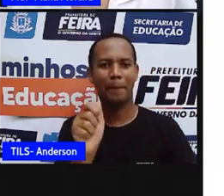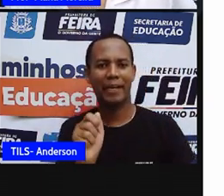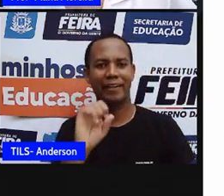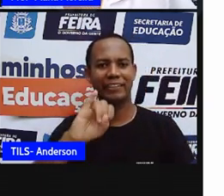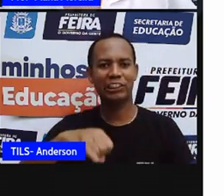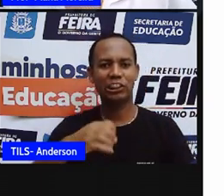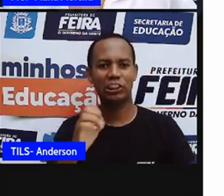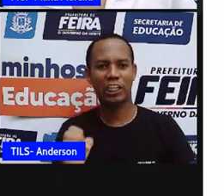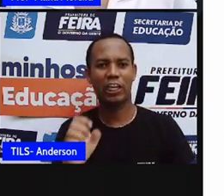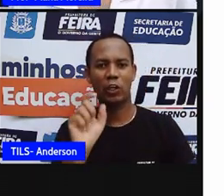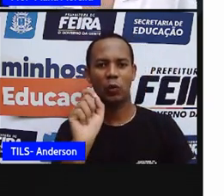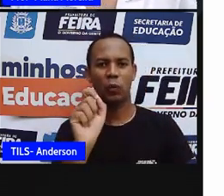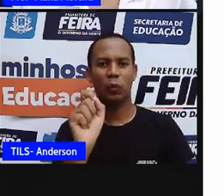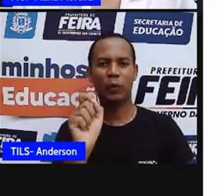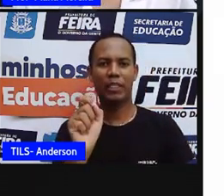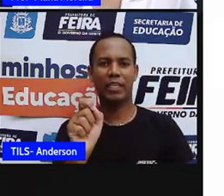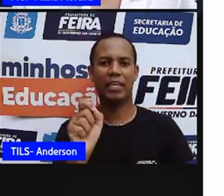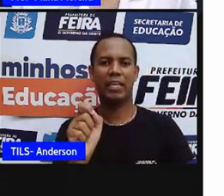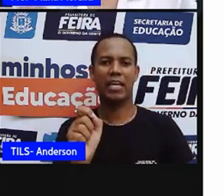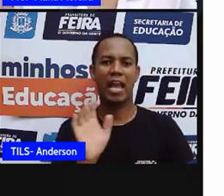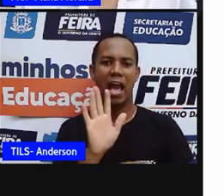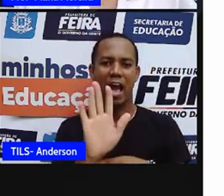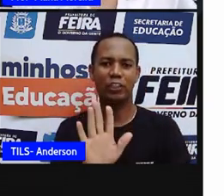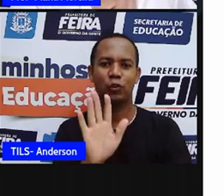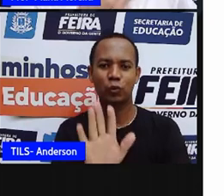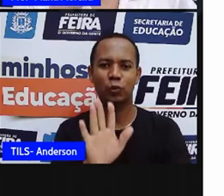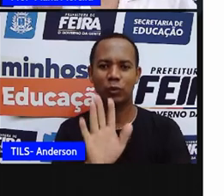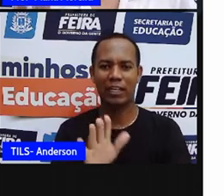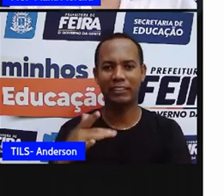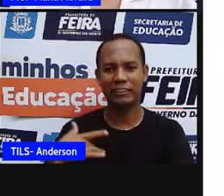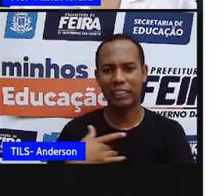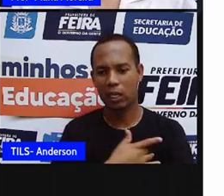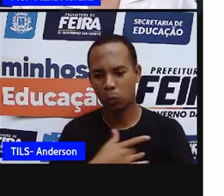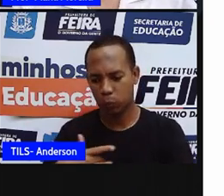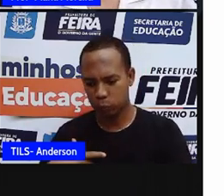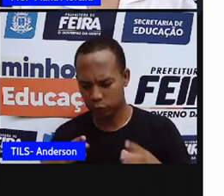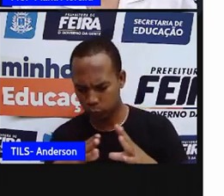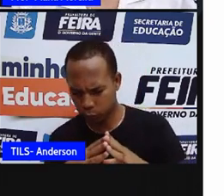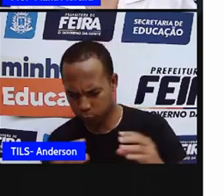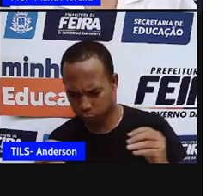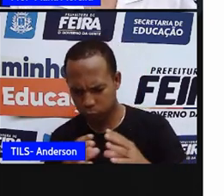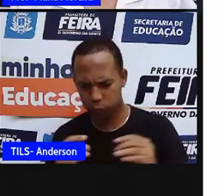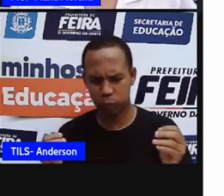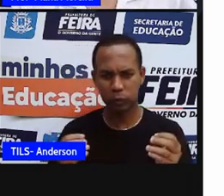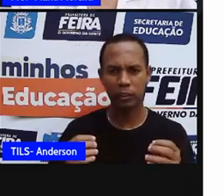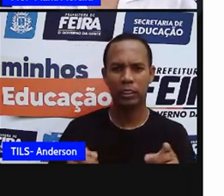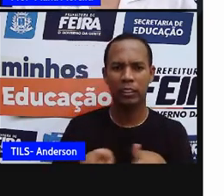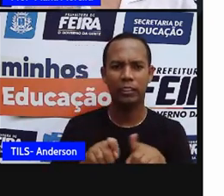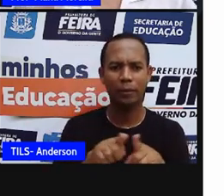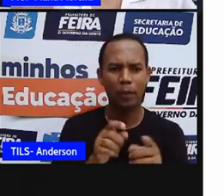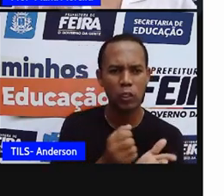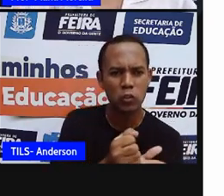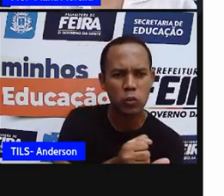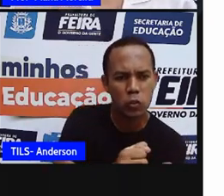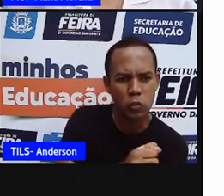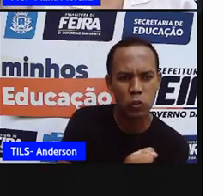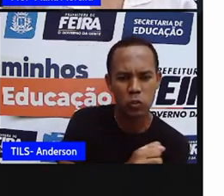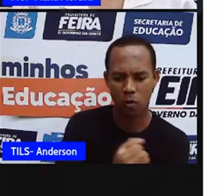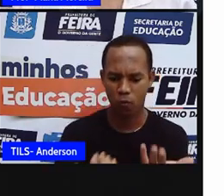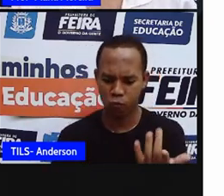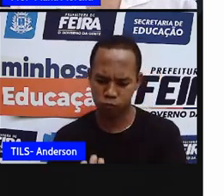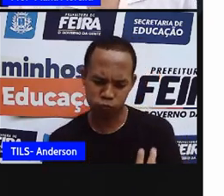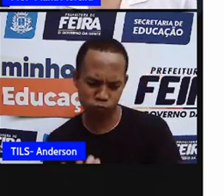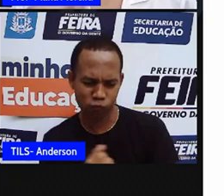de curandeiro, que é essa pessoa que vai manipular, né, essas plantas, que irá fazer